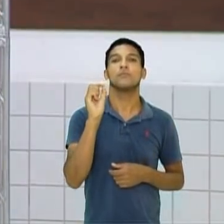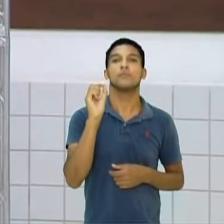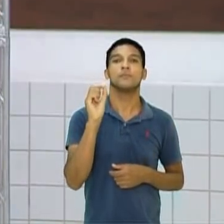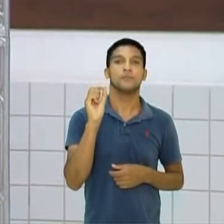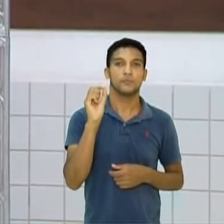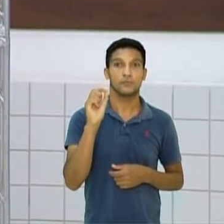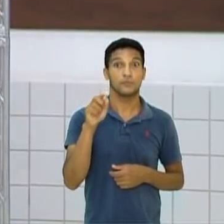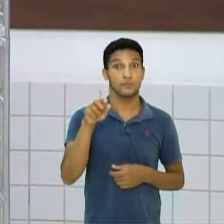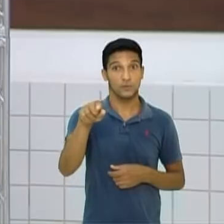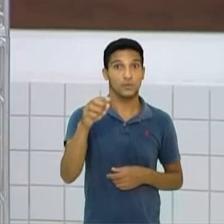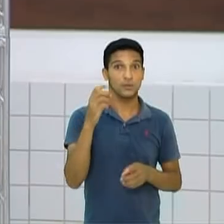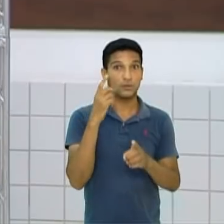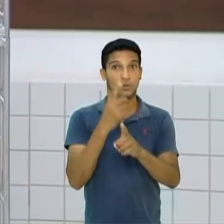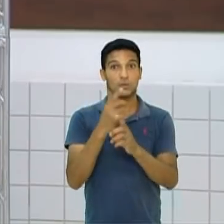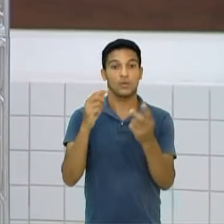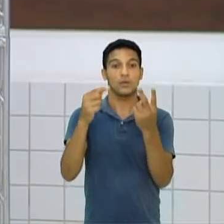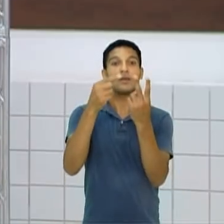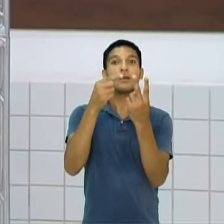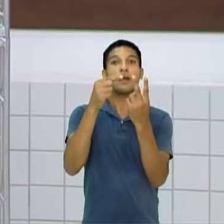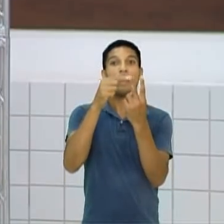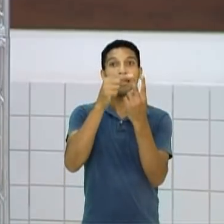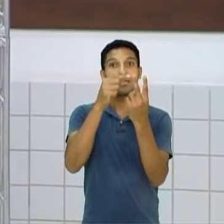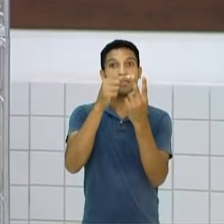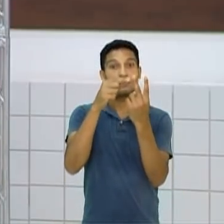Um tempinho para vocês e nós já voltamos.